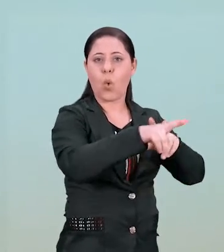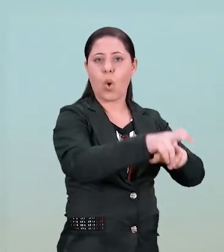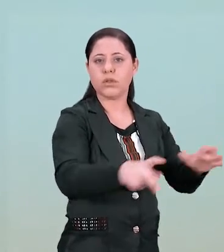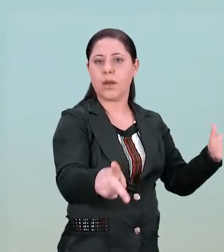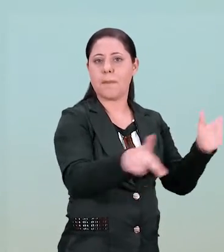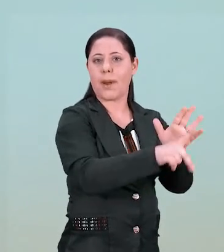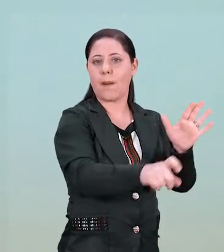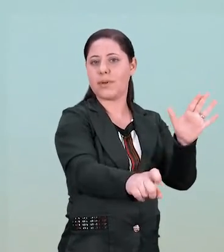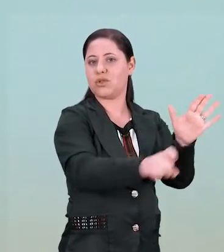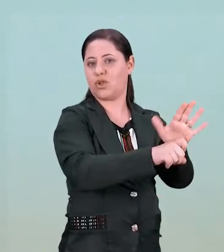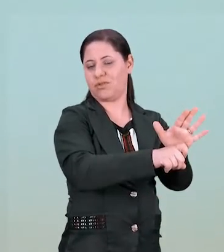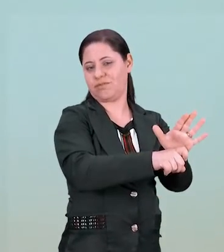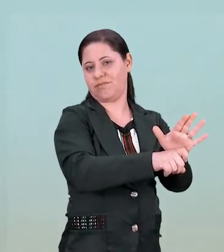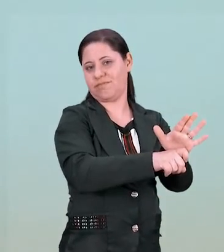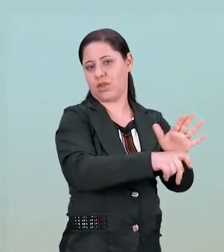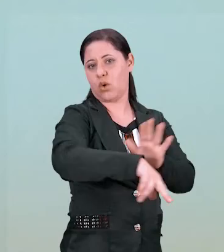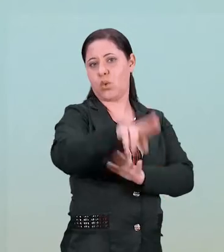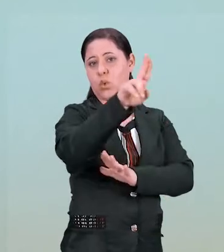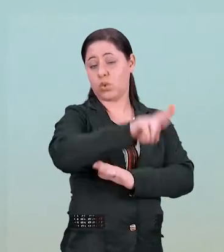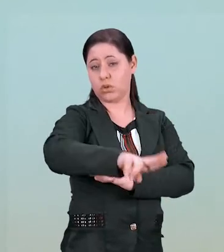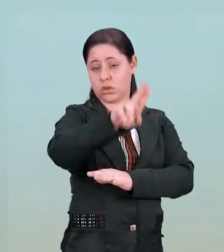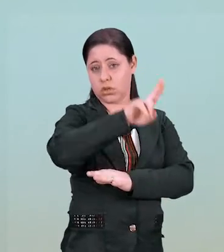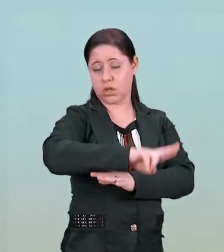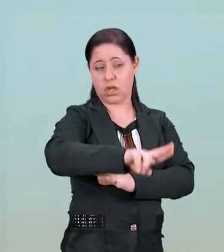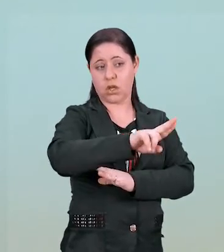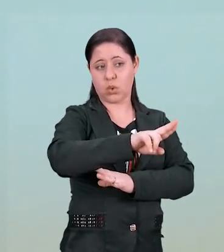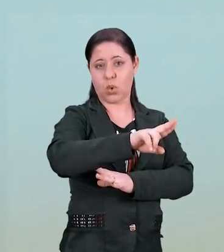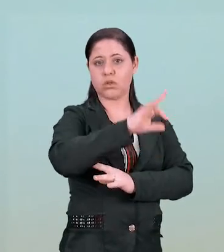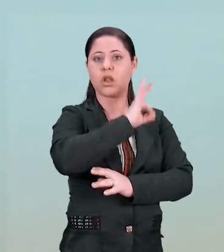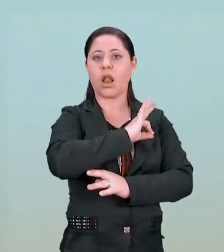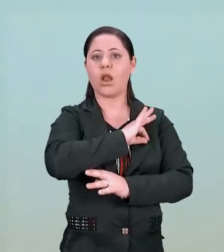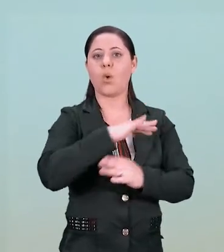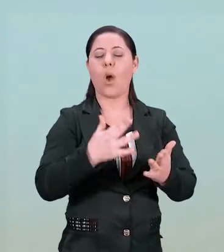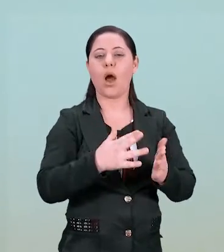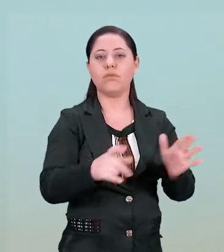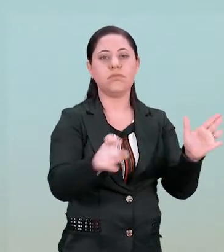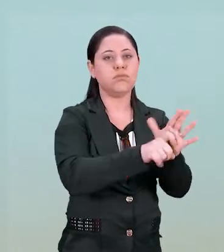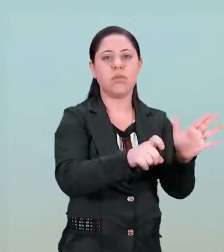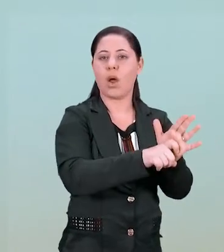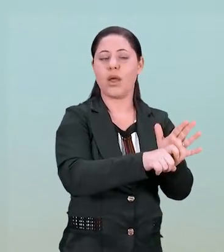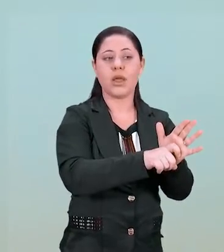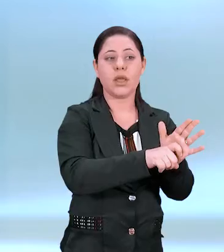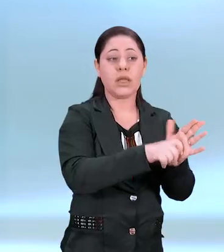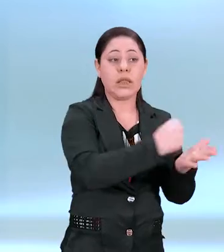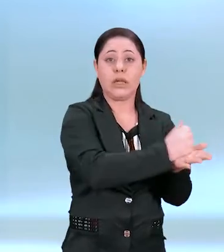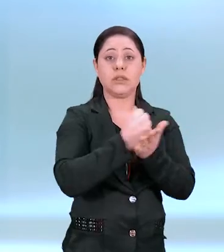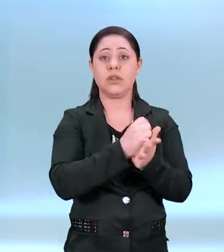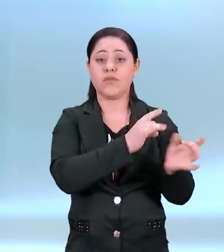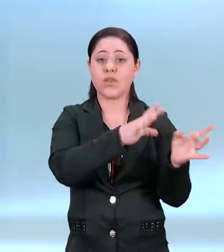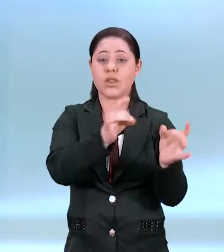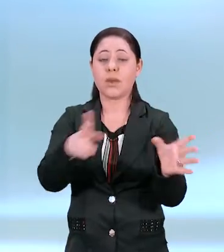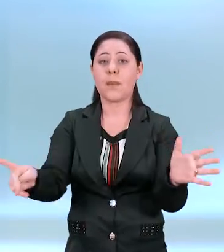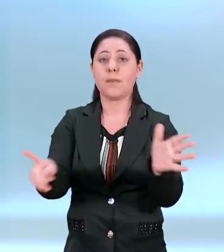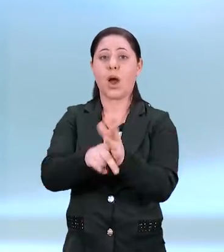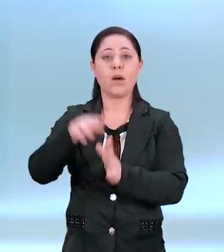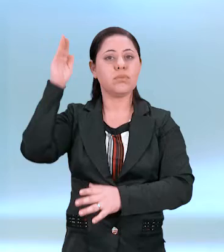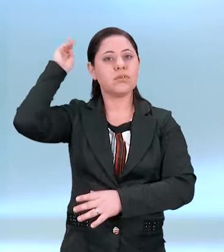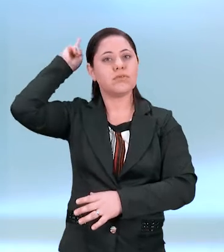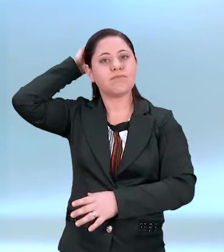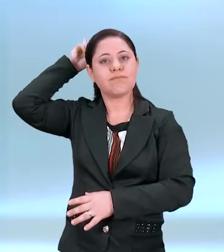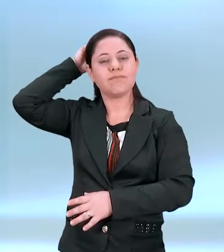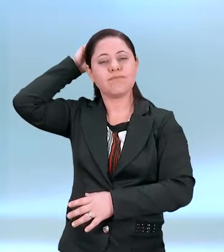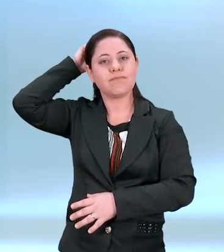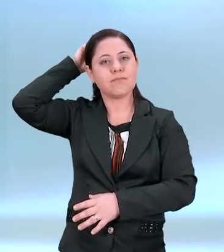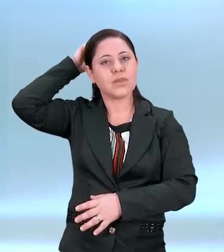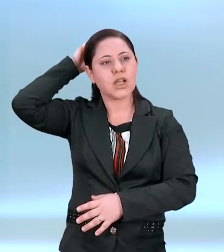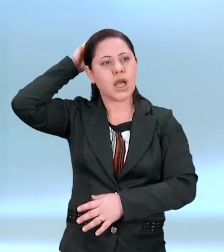recebendo suas diárias em maconha e trazendo para vender para os indígenas. Então, o grande problema dos índios deixou há muito de ser o